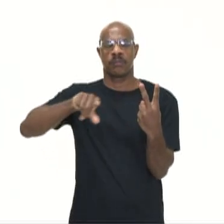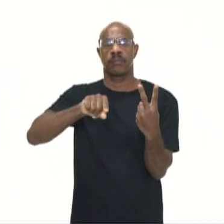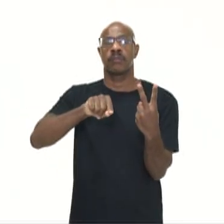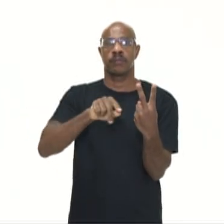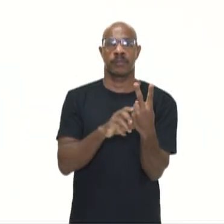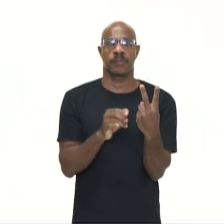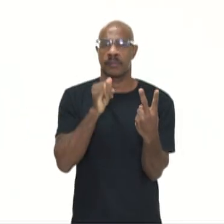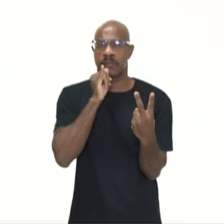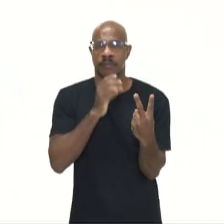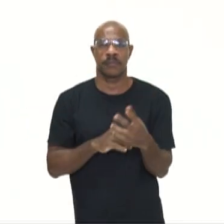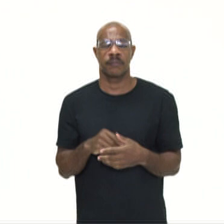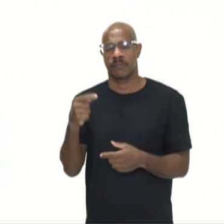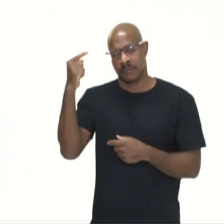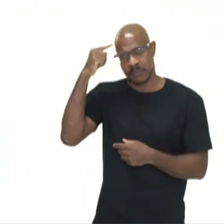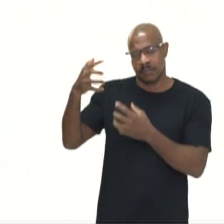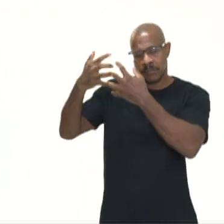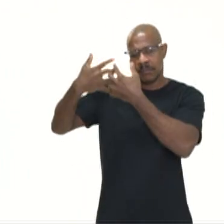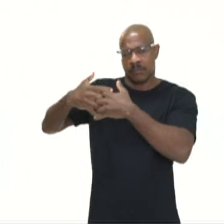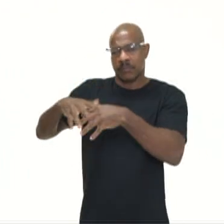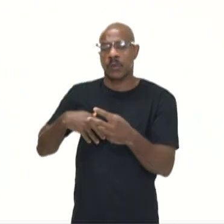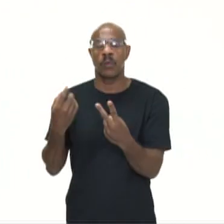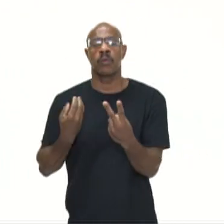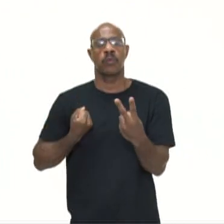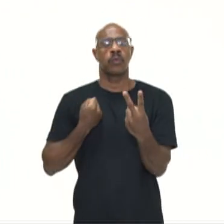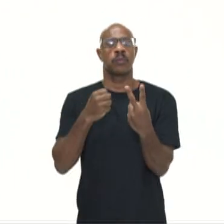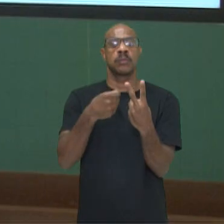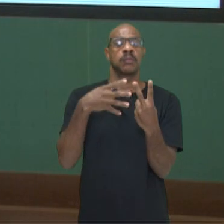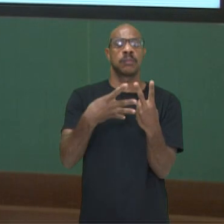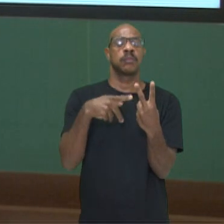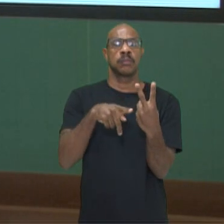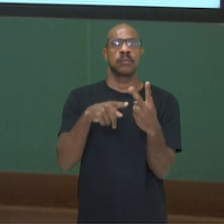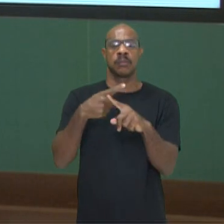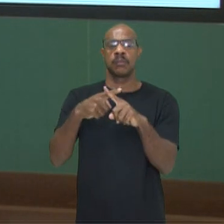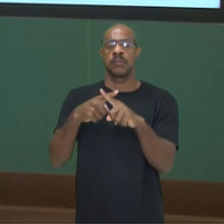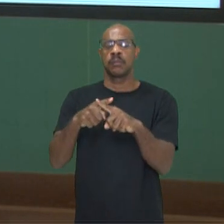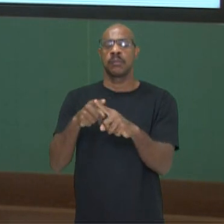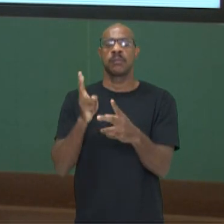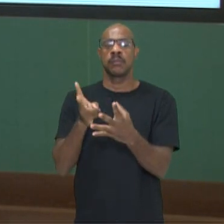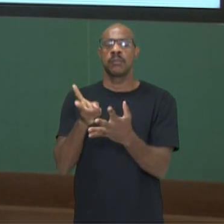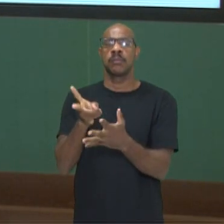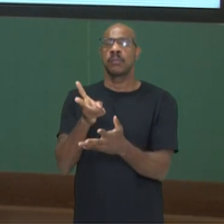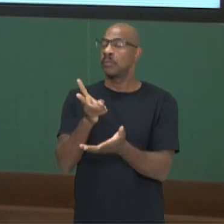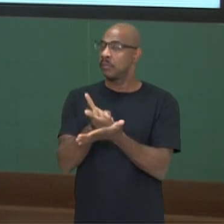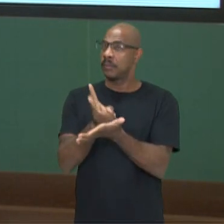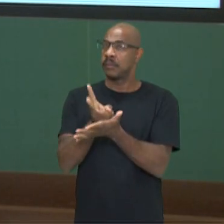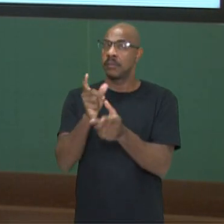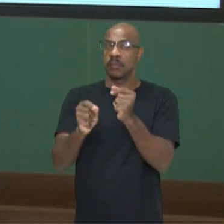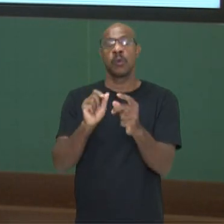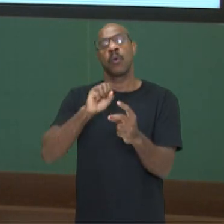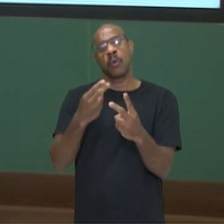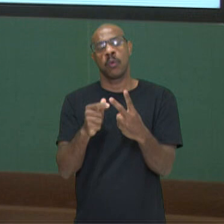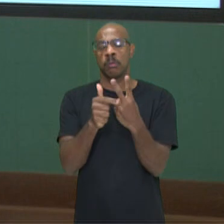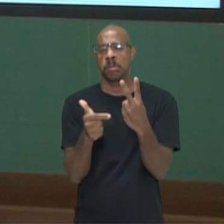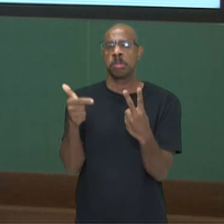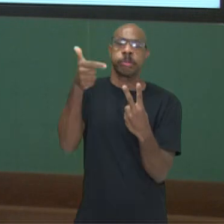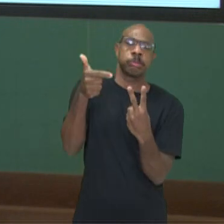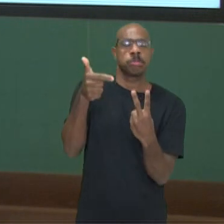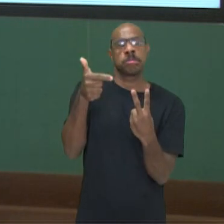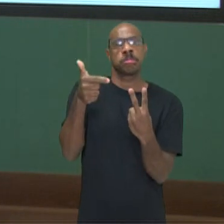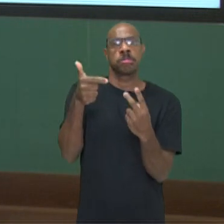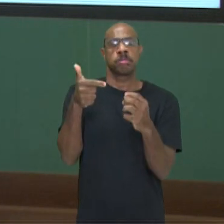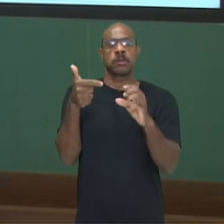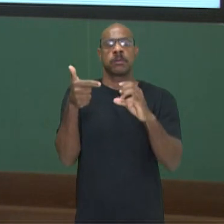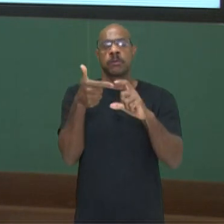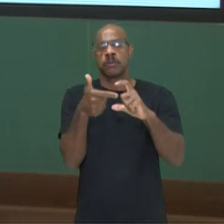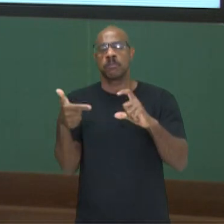Veja, vocês vão pensar qual é o número que multiplicado por ele mesmo ou elevado ao quadrado